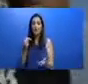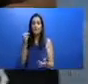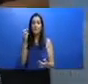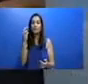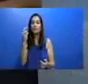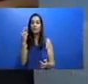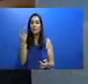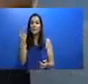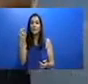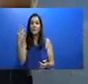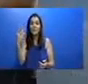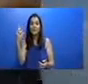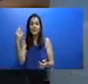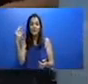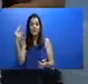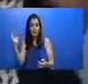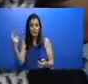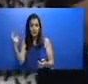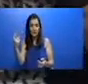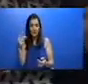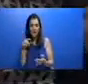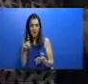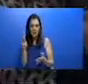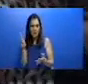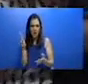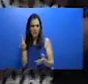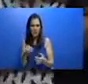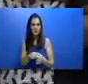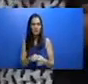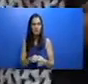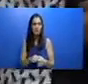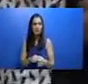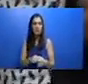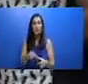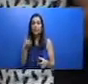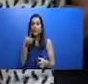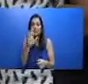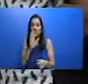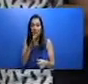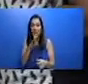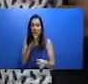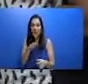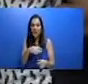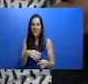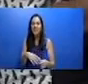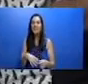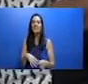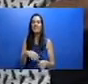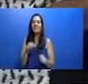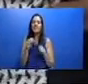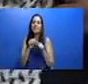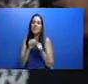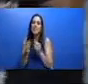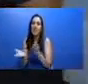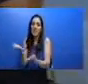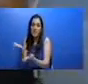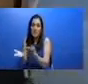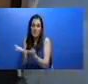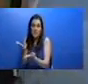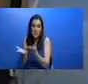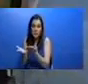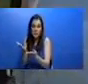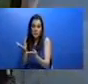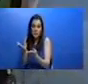temos o quilograma. Você já trabalhou com as unidades de medida de massa, quilograma e grama? Lá